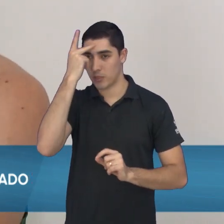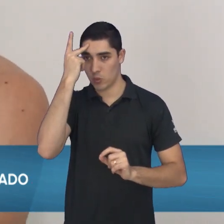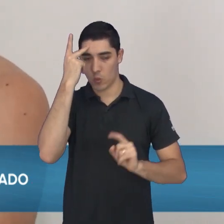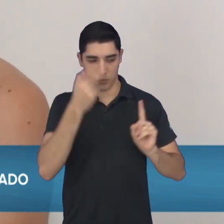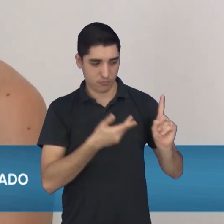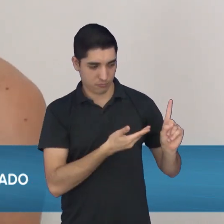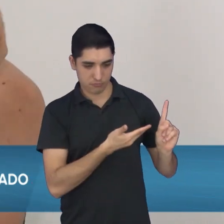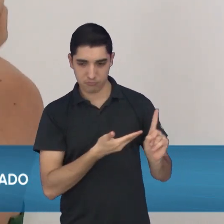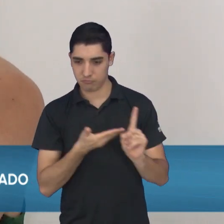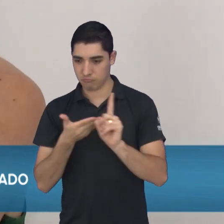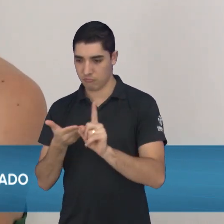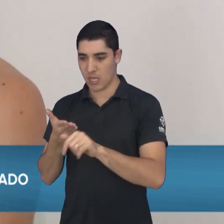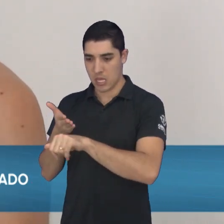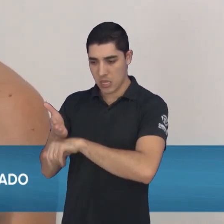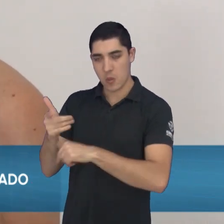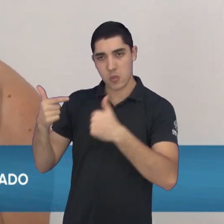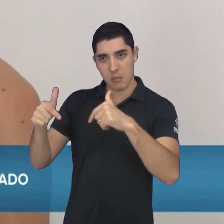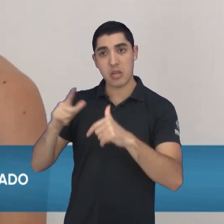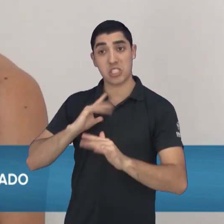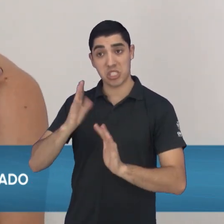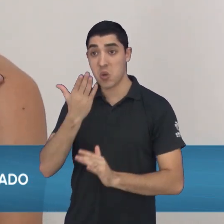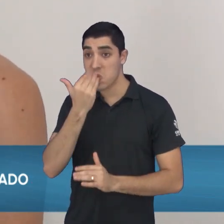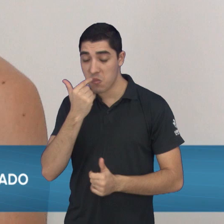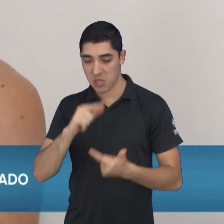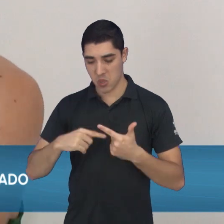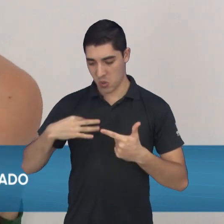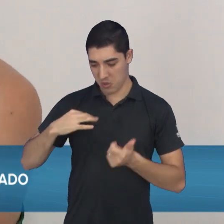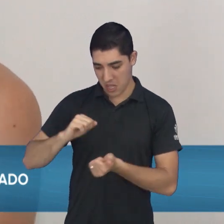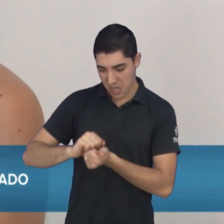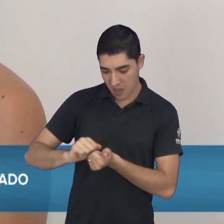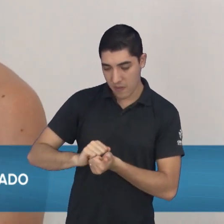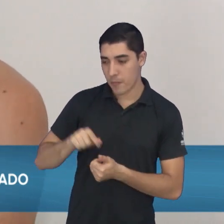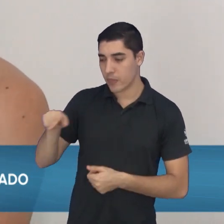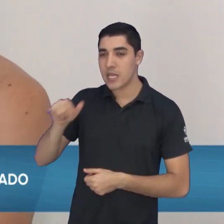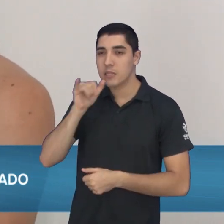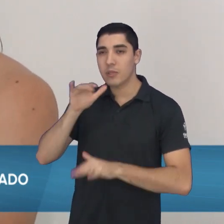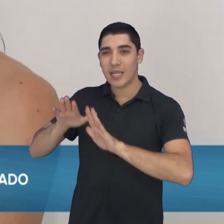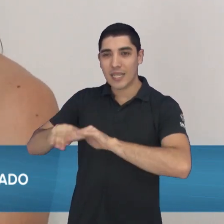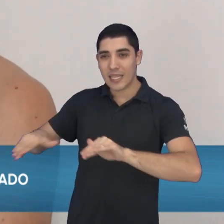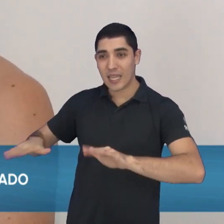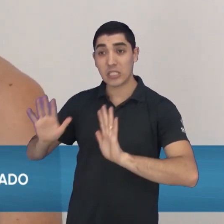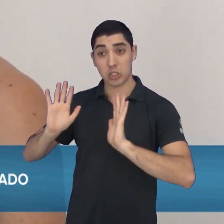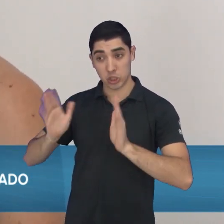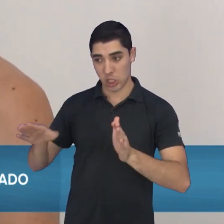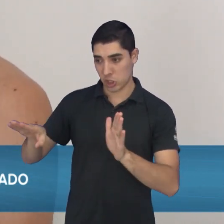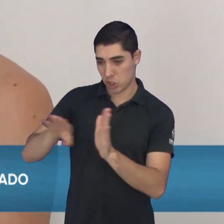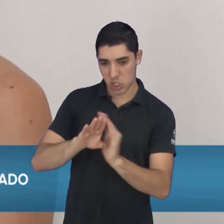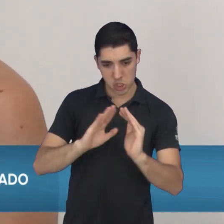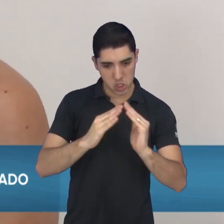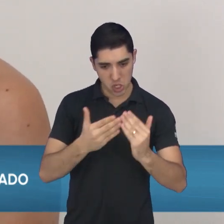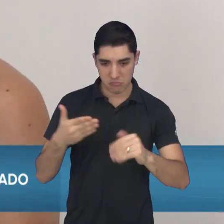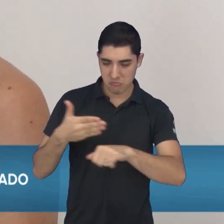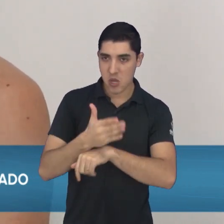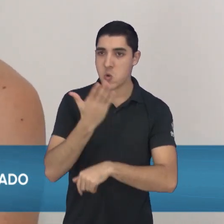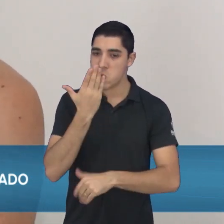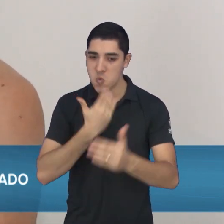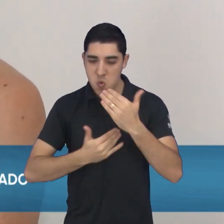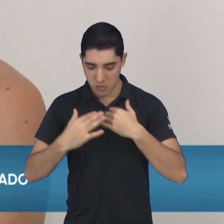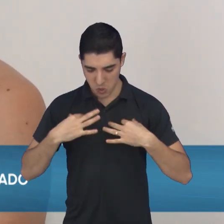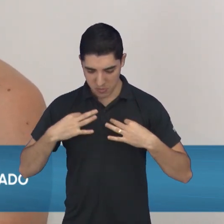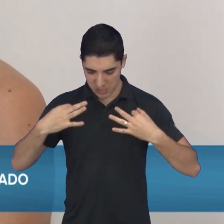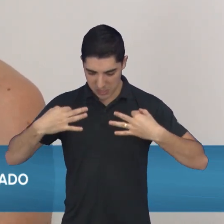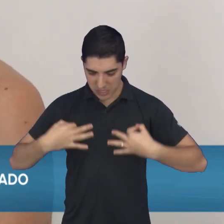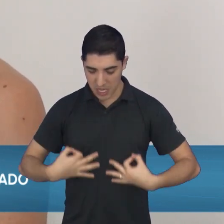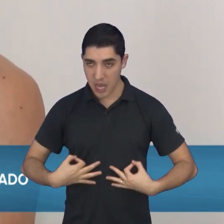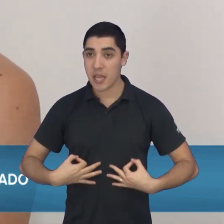trabalho alimentado, com roupa lavada, essa criança chega na escola também alimentada, arrumadinha, são